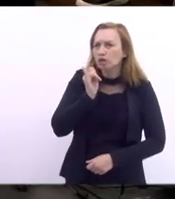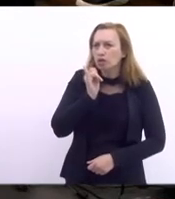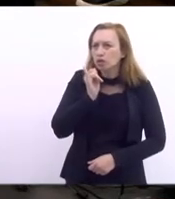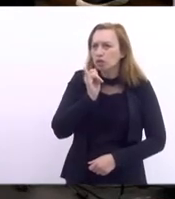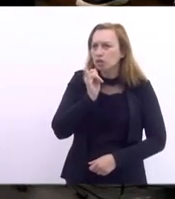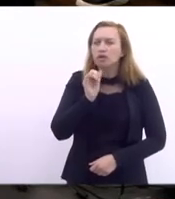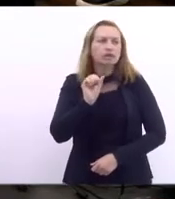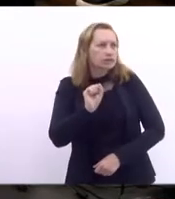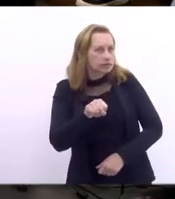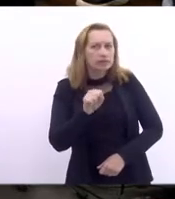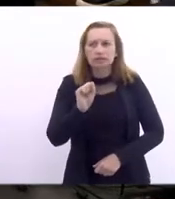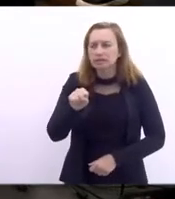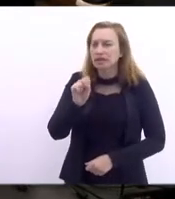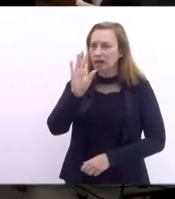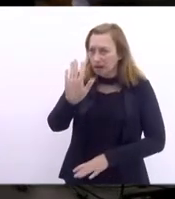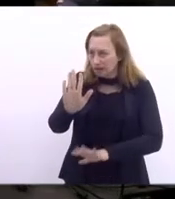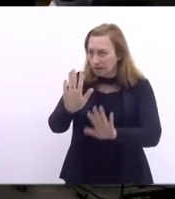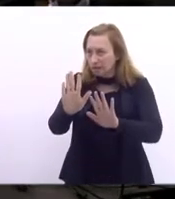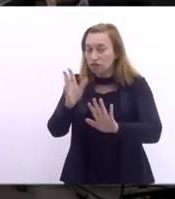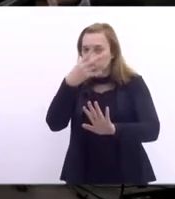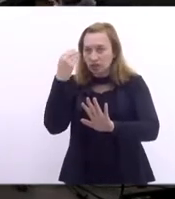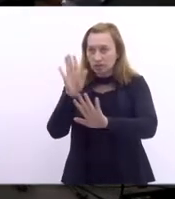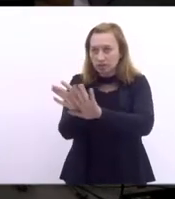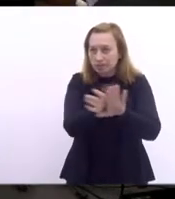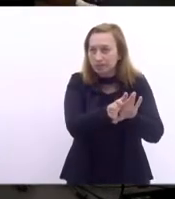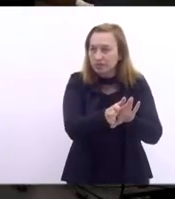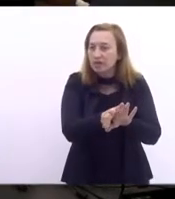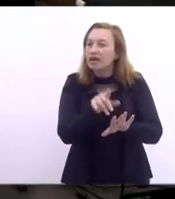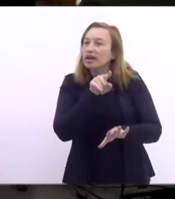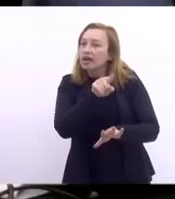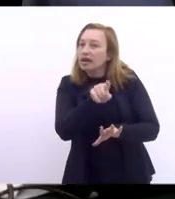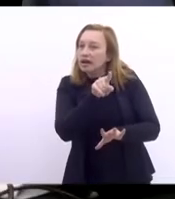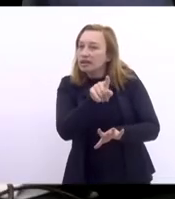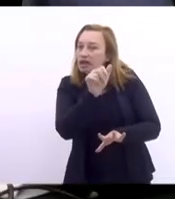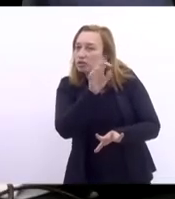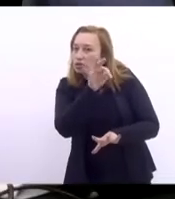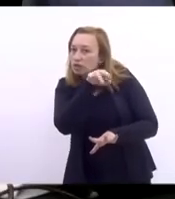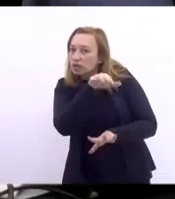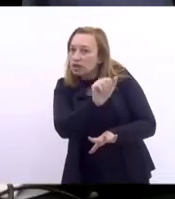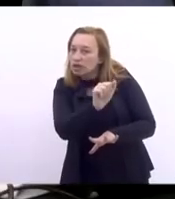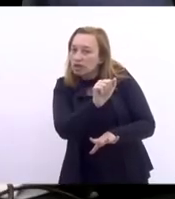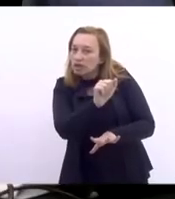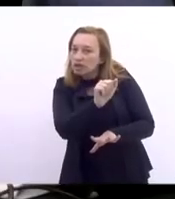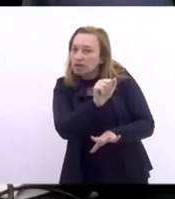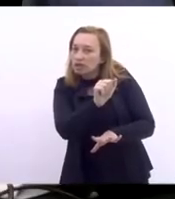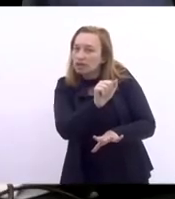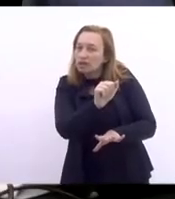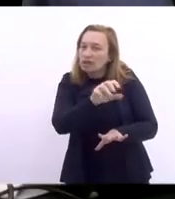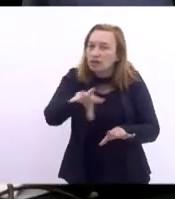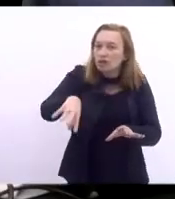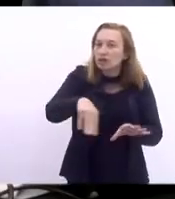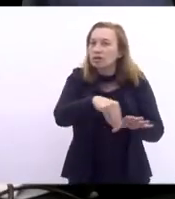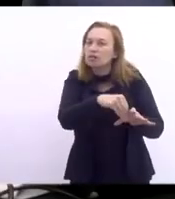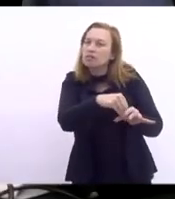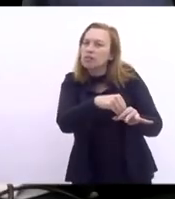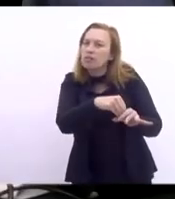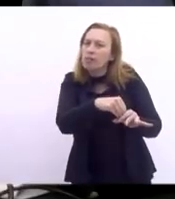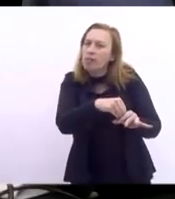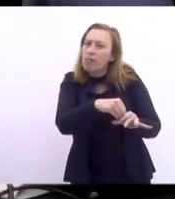sim cinco a um detalhe que eu esqueci essas auditorias financeiras elas são acopladas